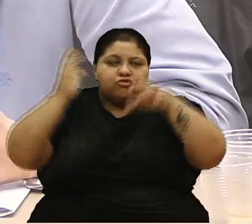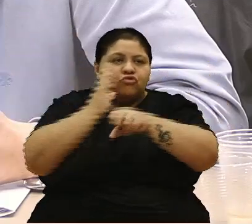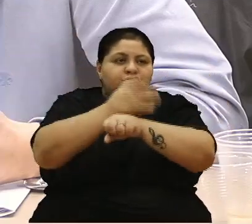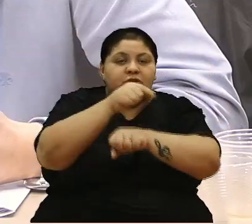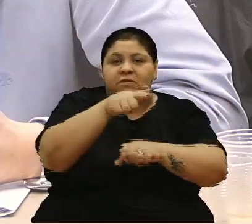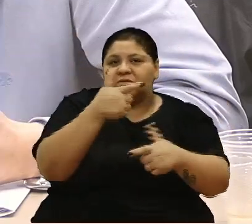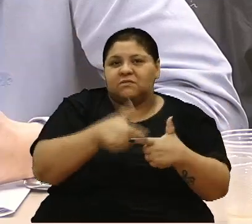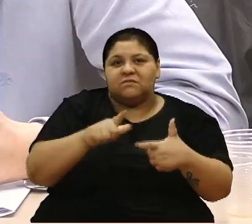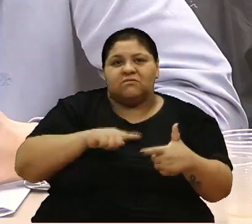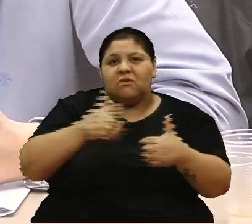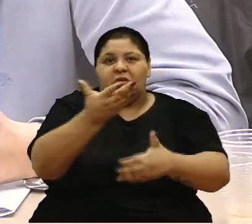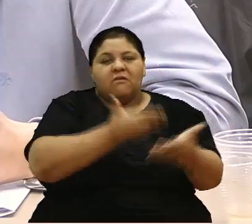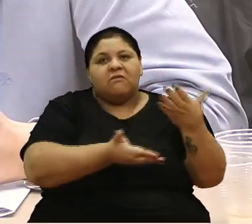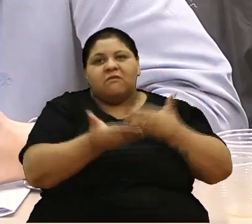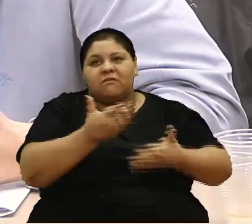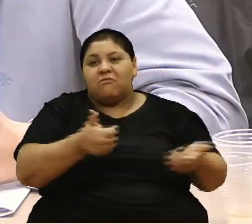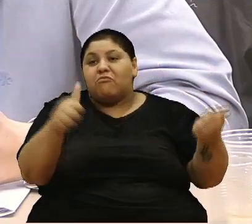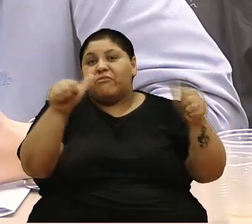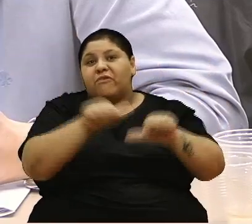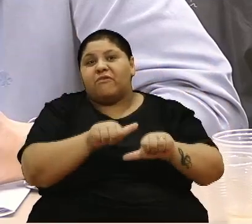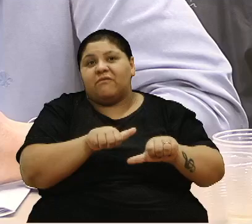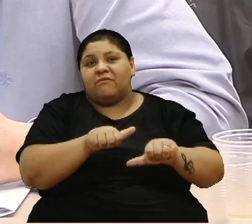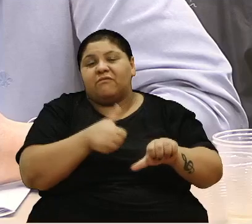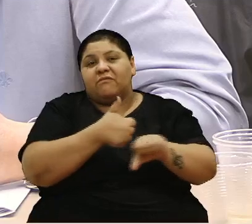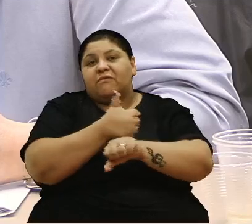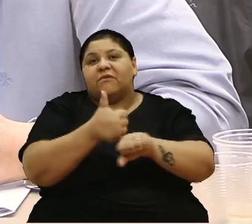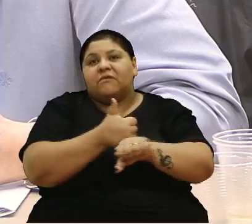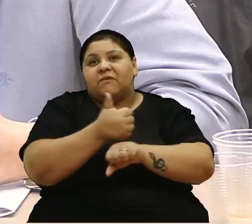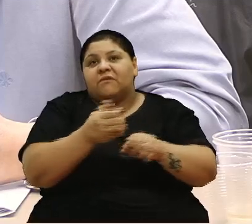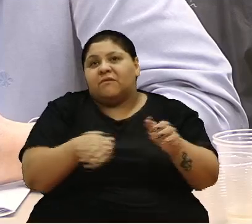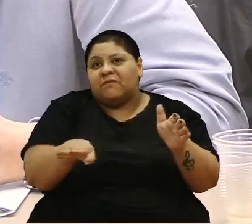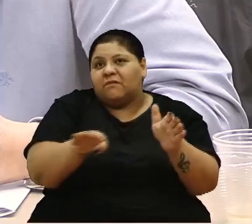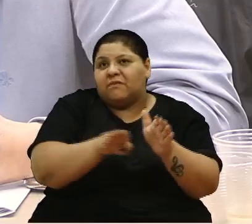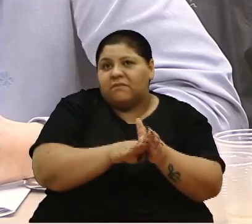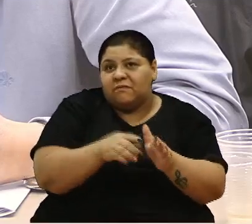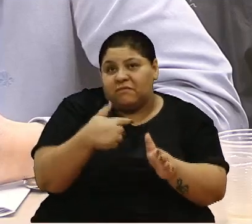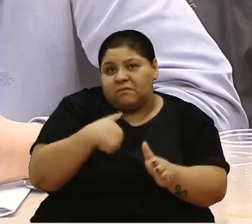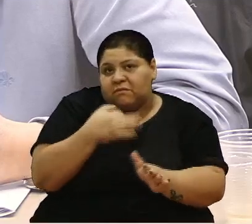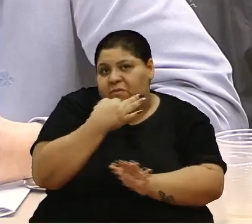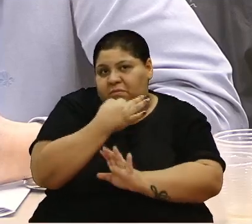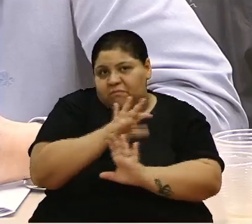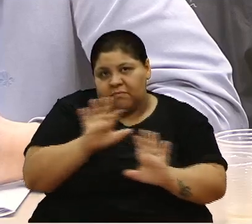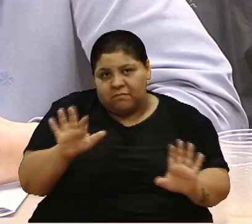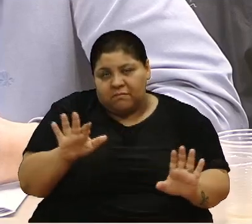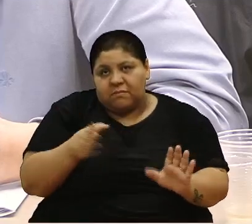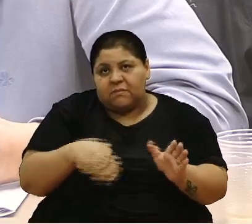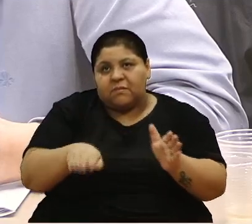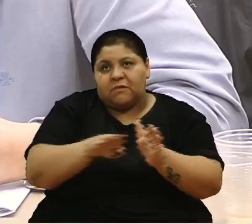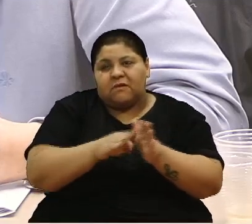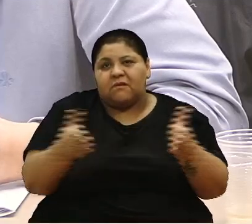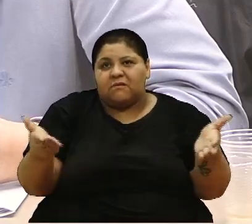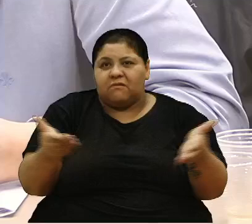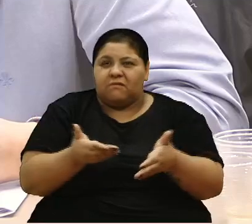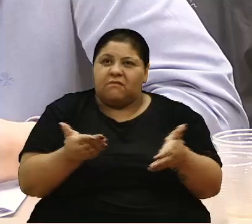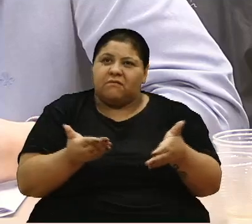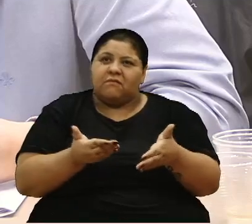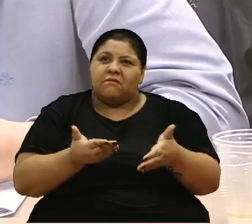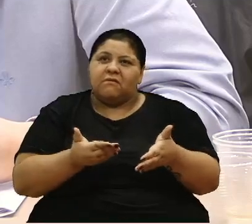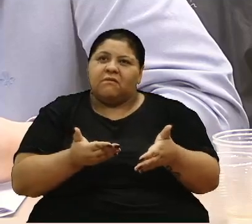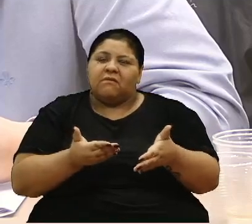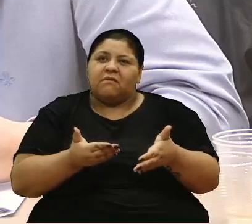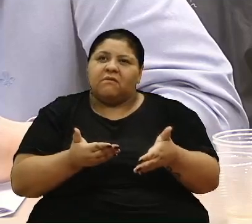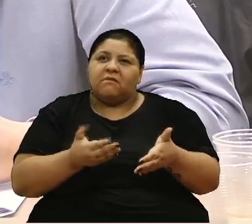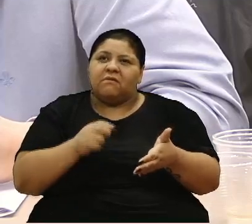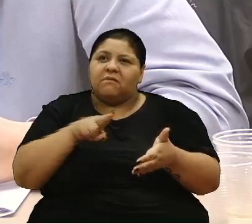Se não tem ninguém lá para receber eles, pior ainda se não tem um profissional quando eles chegam. Era para mim, na minha humilde opinião, eles chegar e já está o posto de